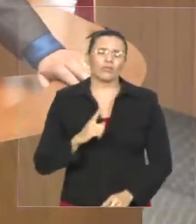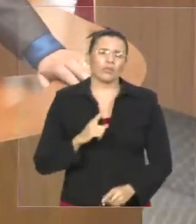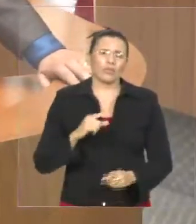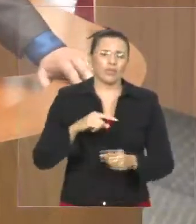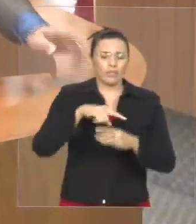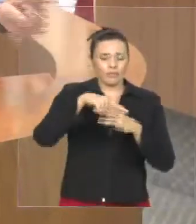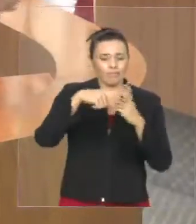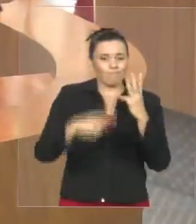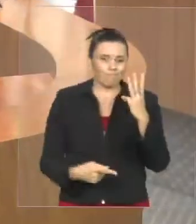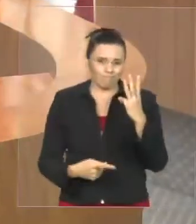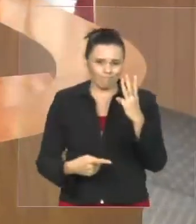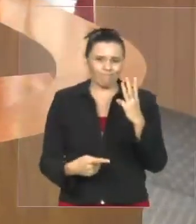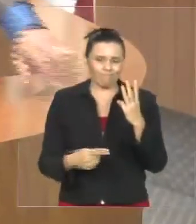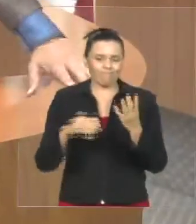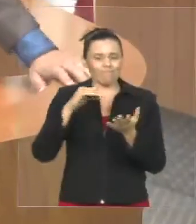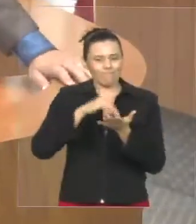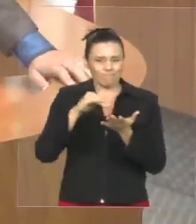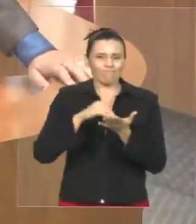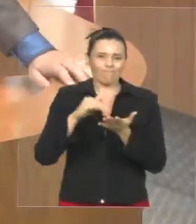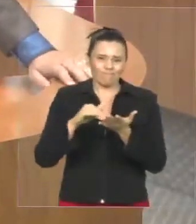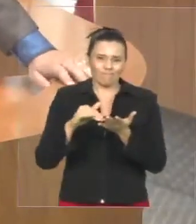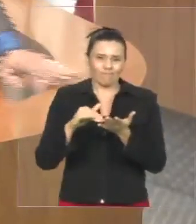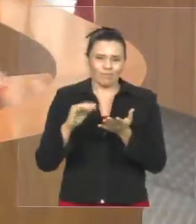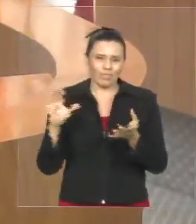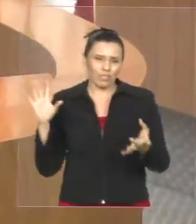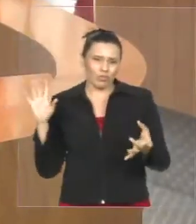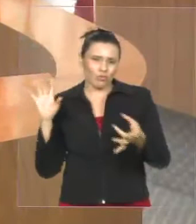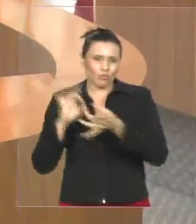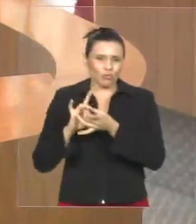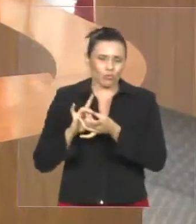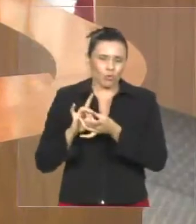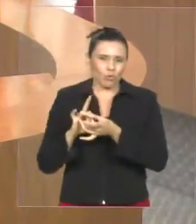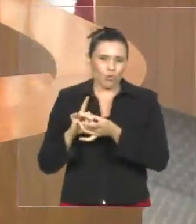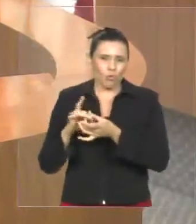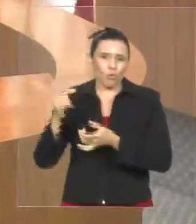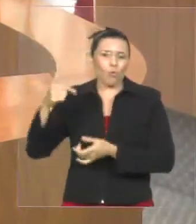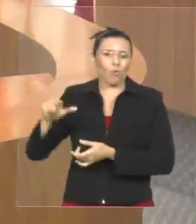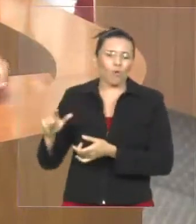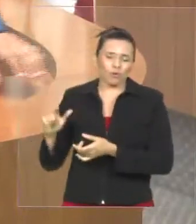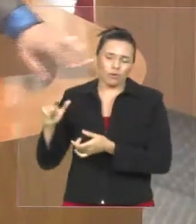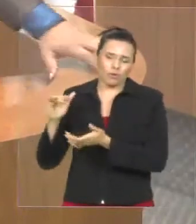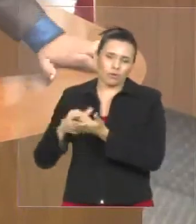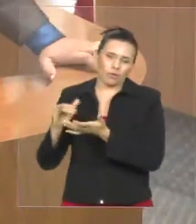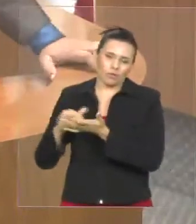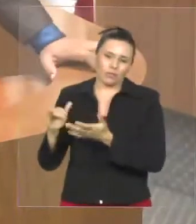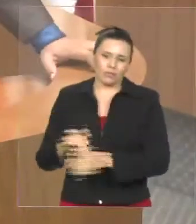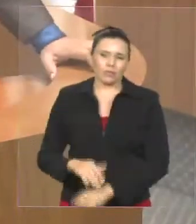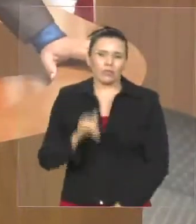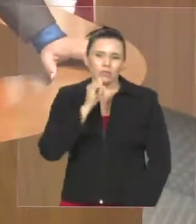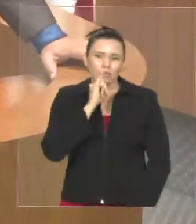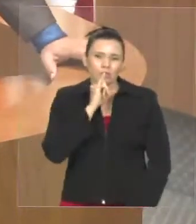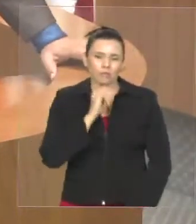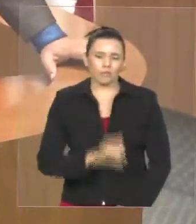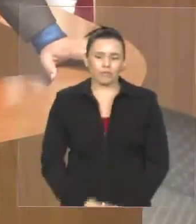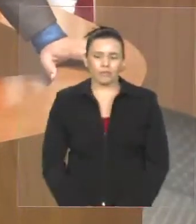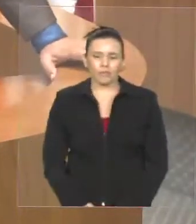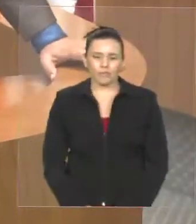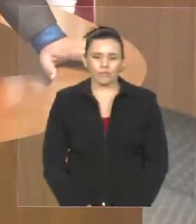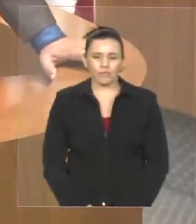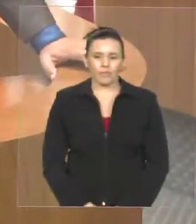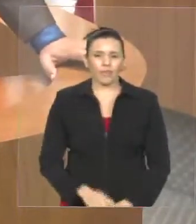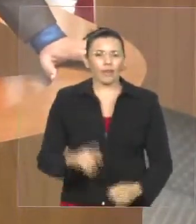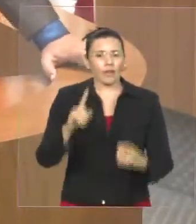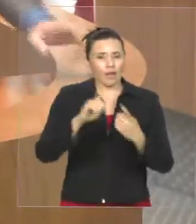Estado foram fundidas com outras. A exemplo da Secretaria de